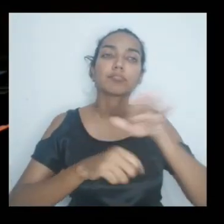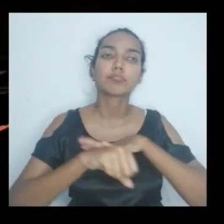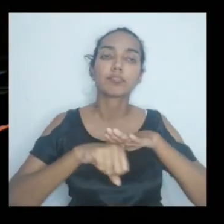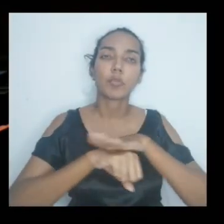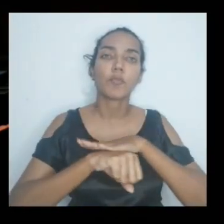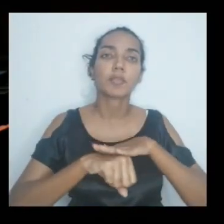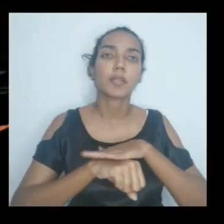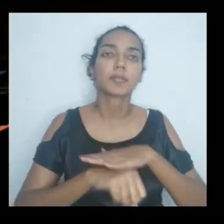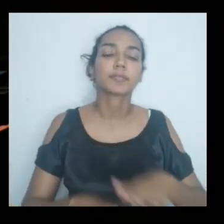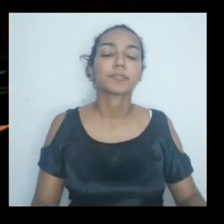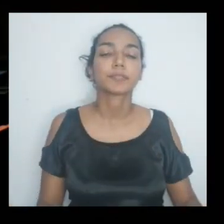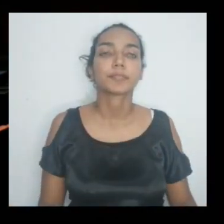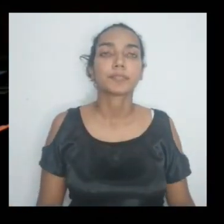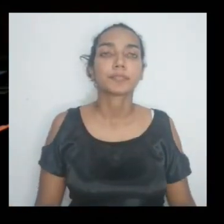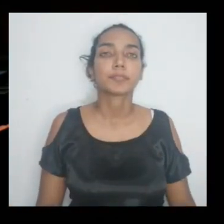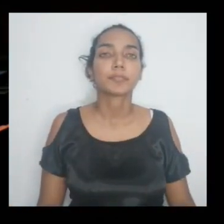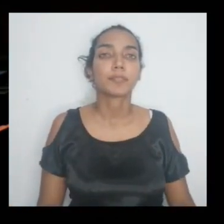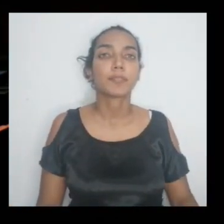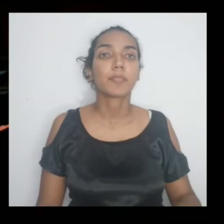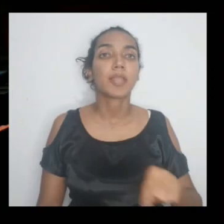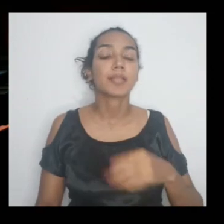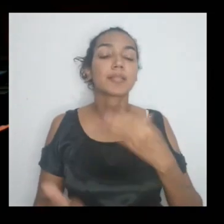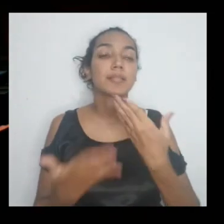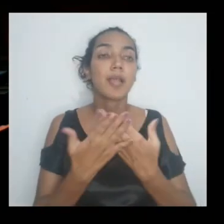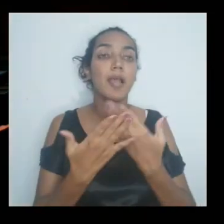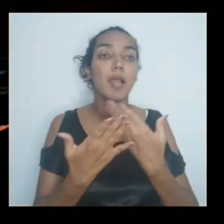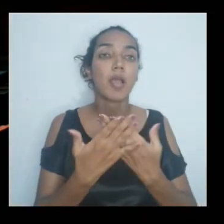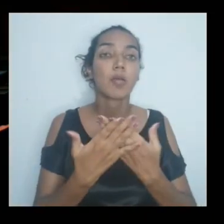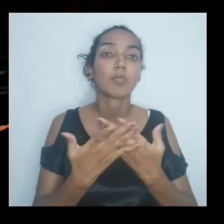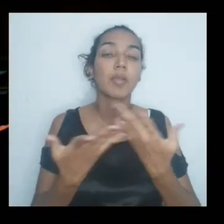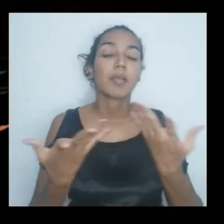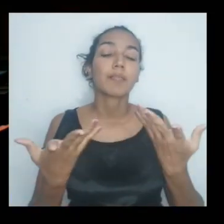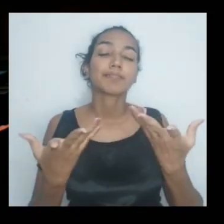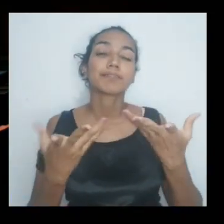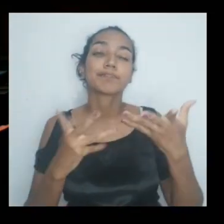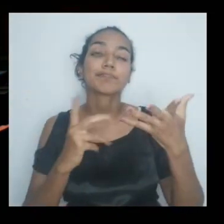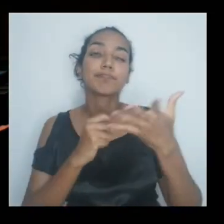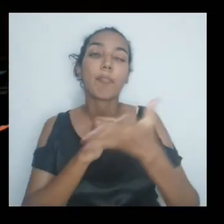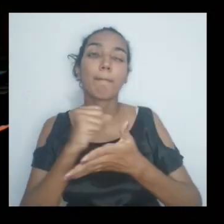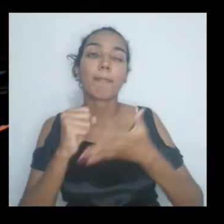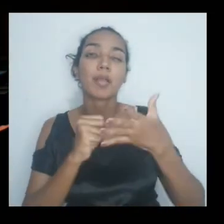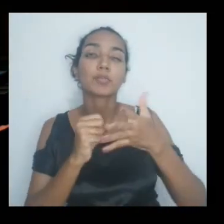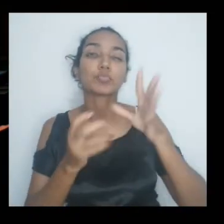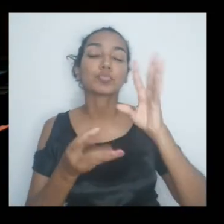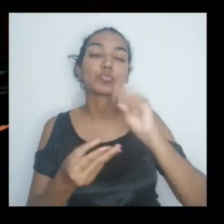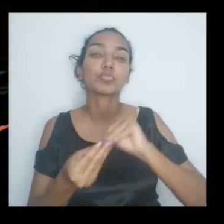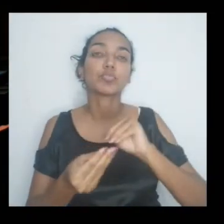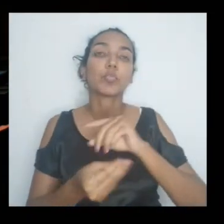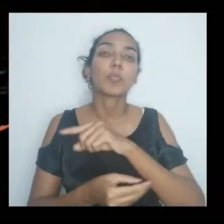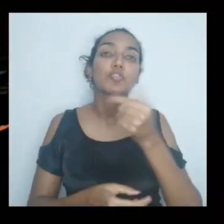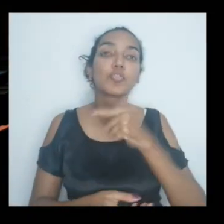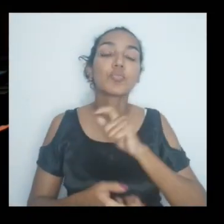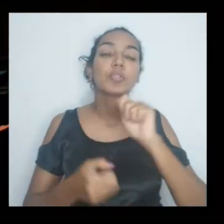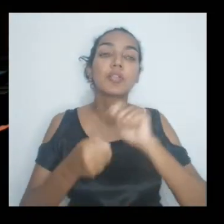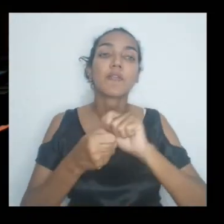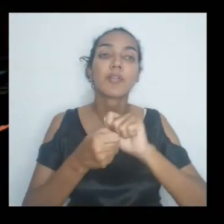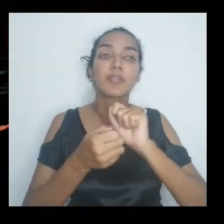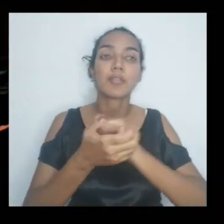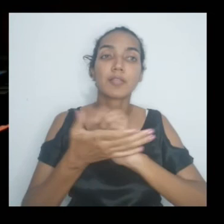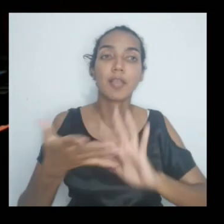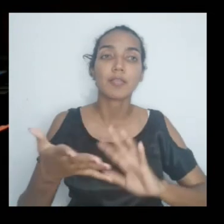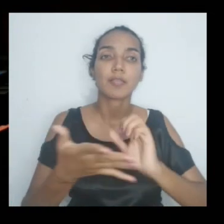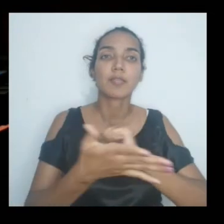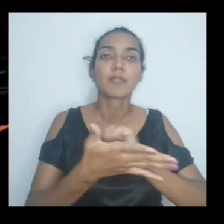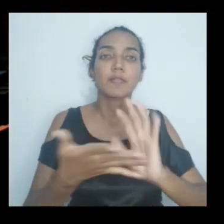gente implementar os nossos exercícios. E por acaso, eu também vou mostrar já uma pequena implementação do